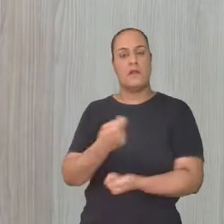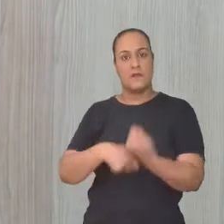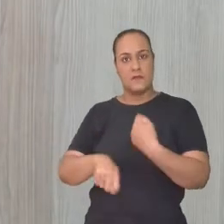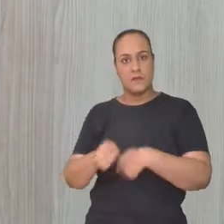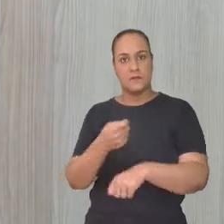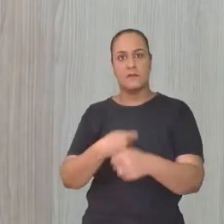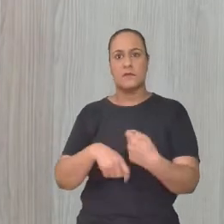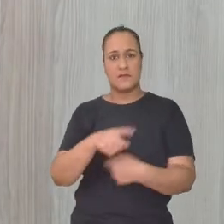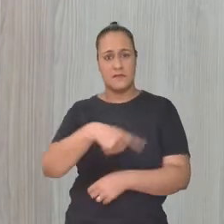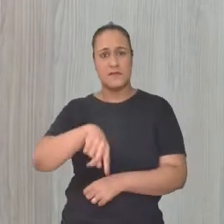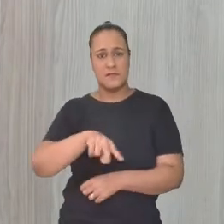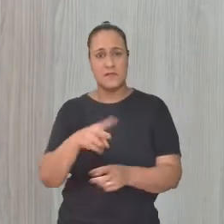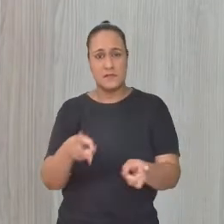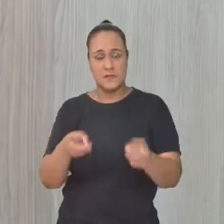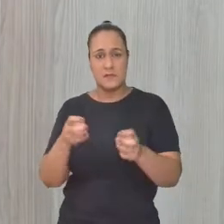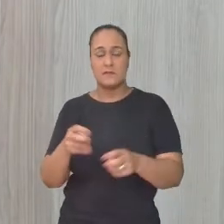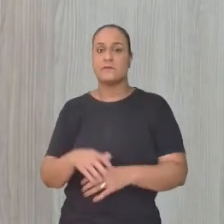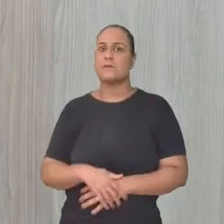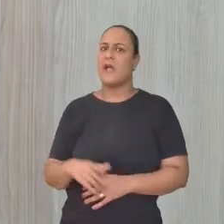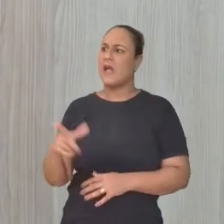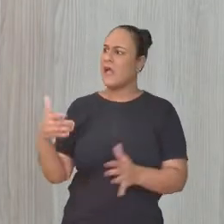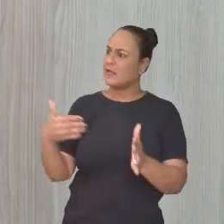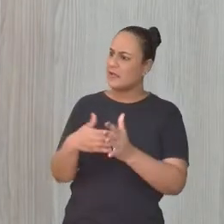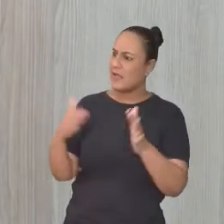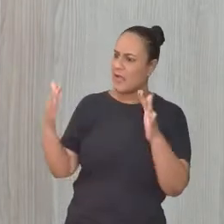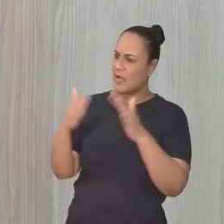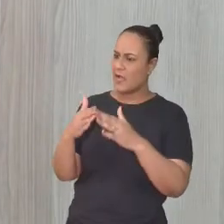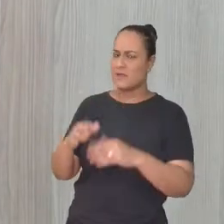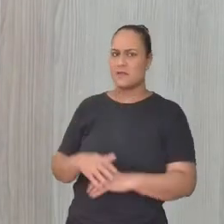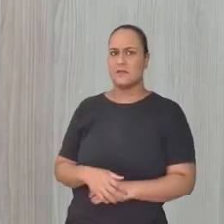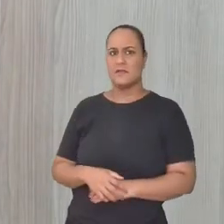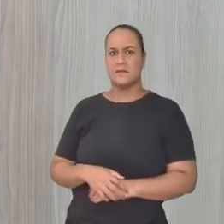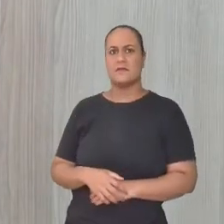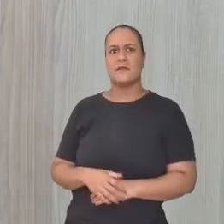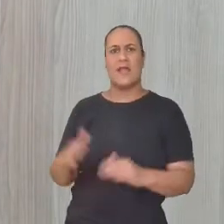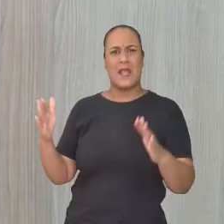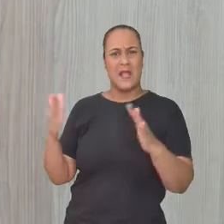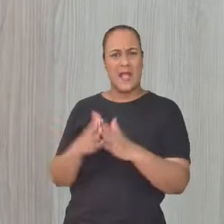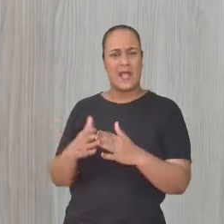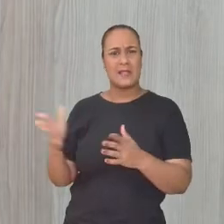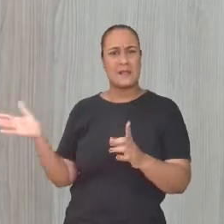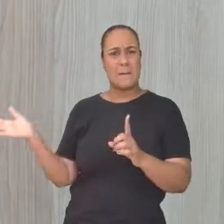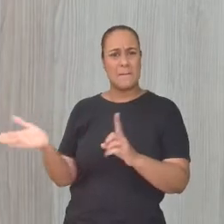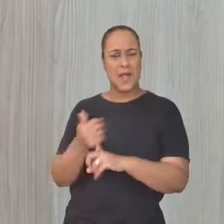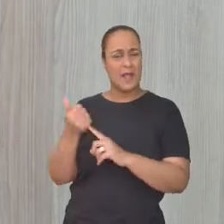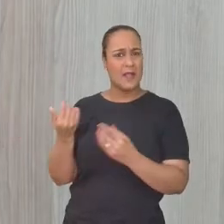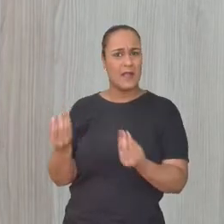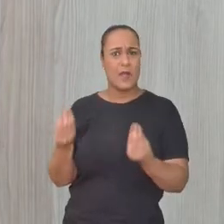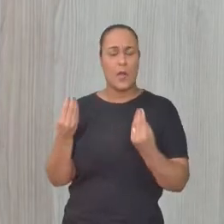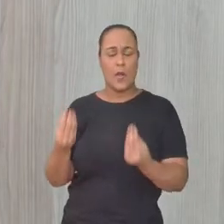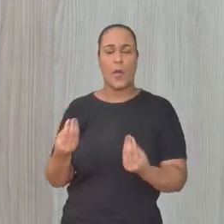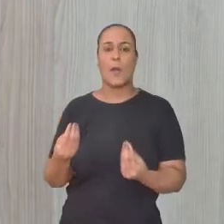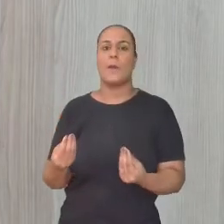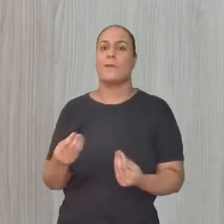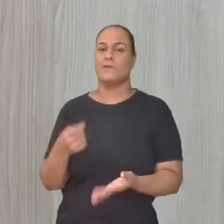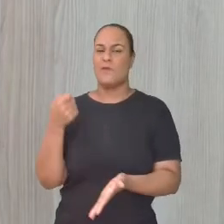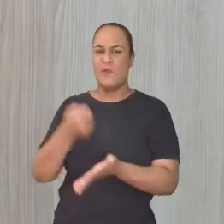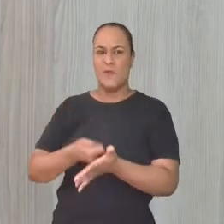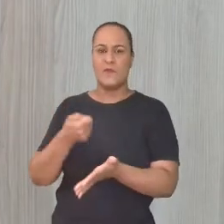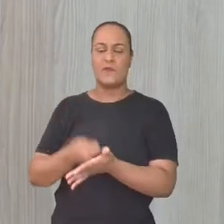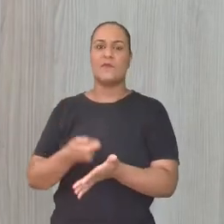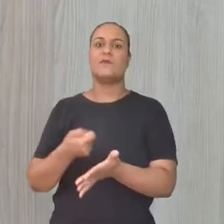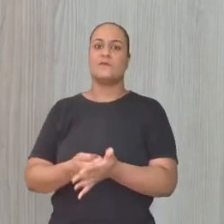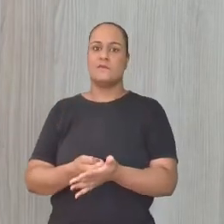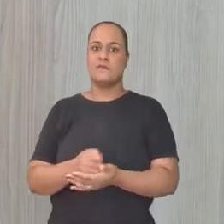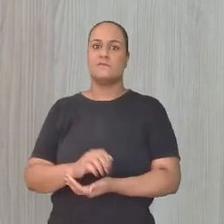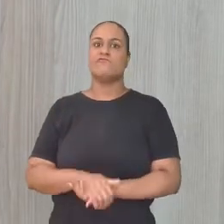questão, vocês viram aí, né? Até a habitação, professor. Pegar uma casa que é sua e passar forçadamente para eles, então essa quebra, né,